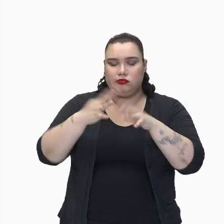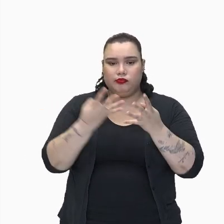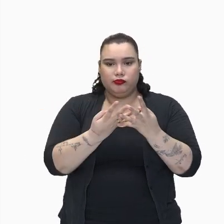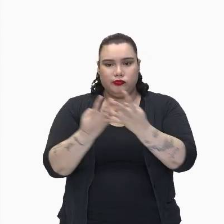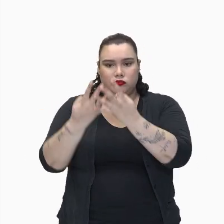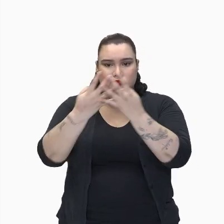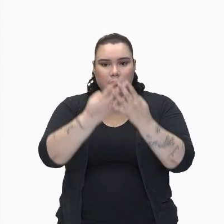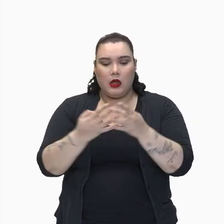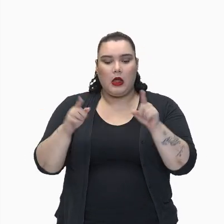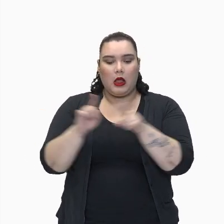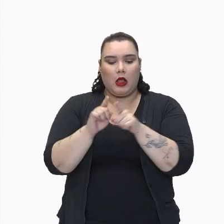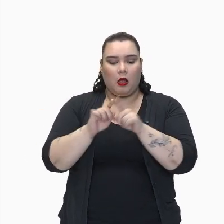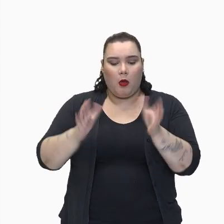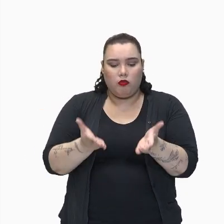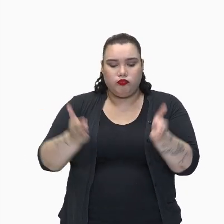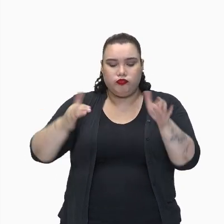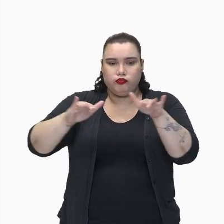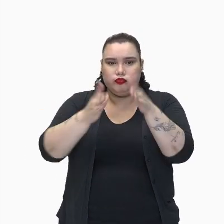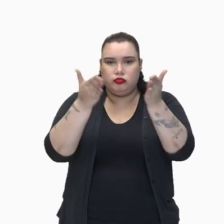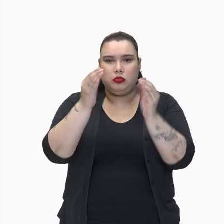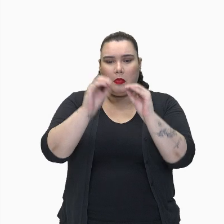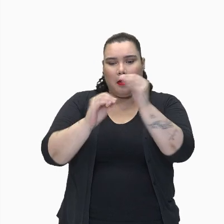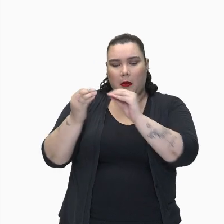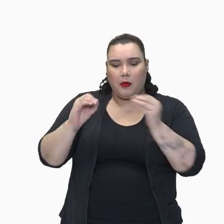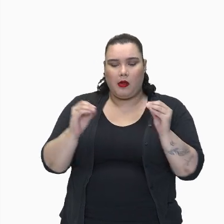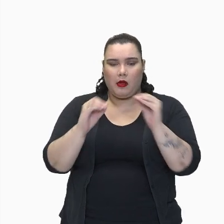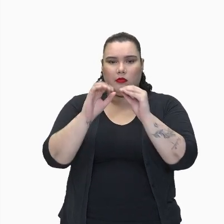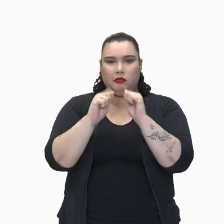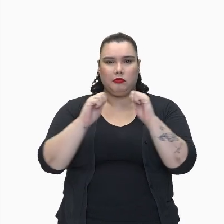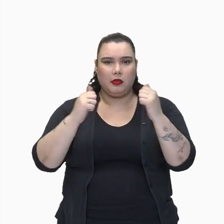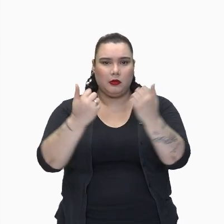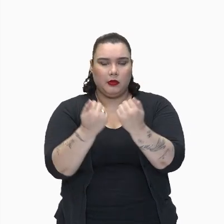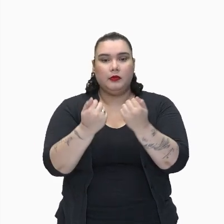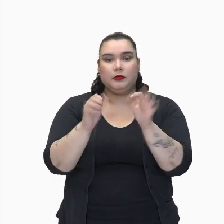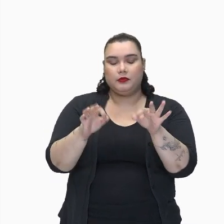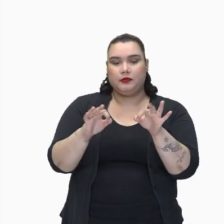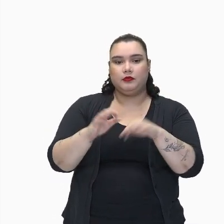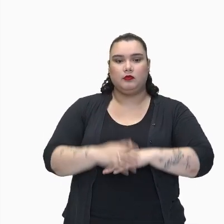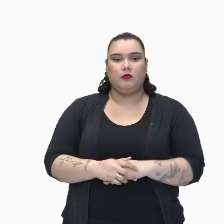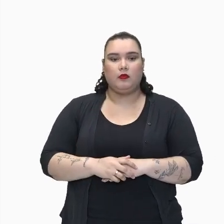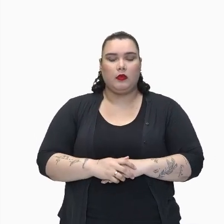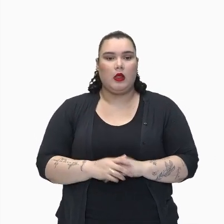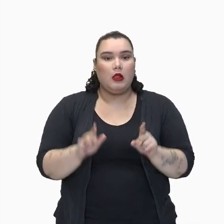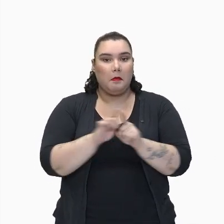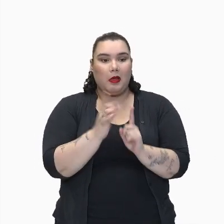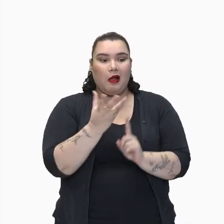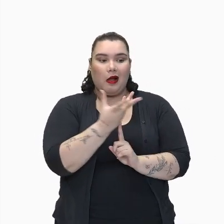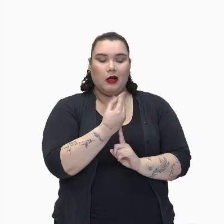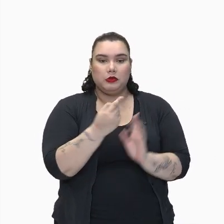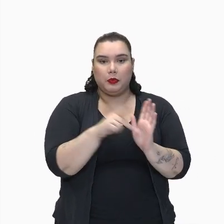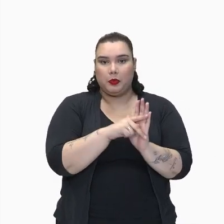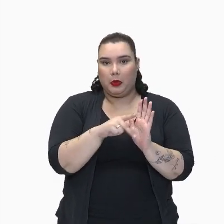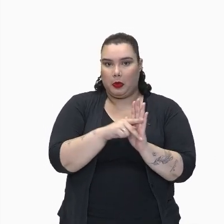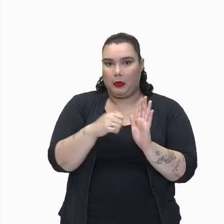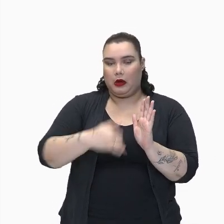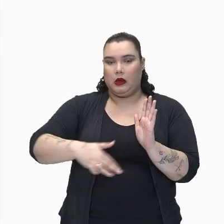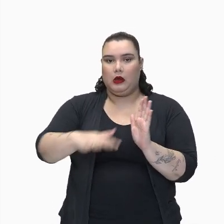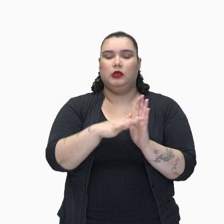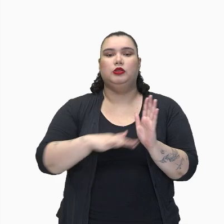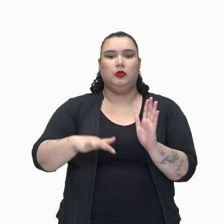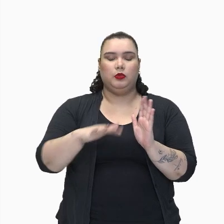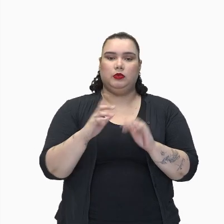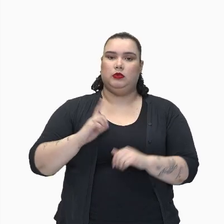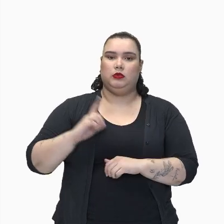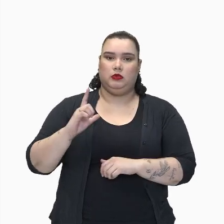de cerâmica. Então isso me faz lembrar também o que nós vemos aqui na produção artesanal nessa região